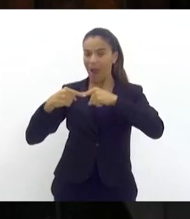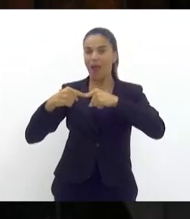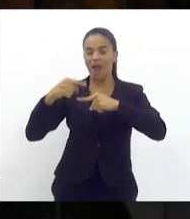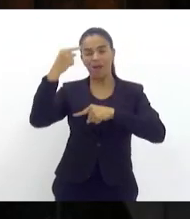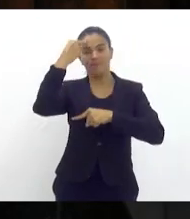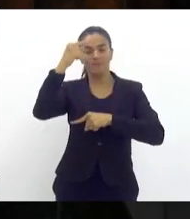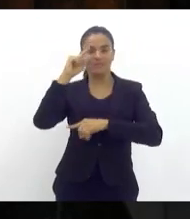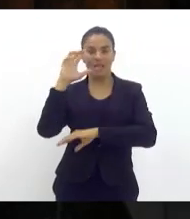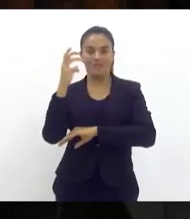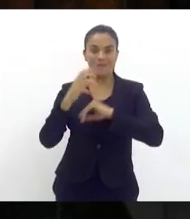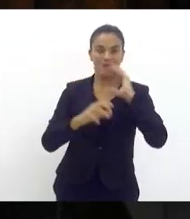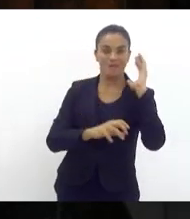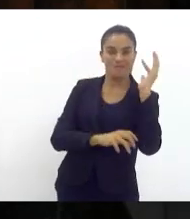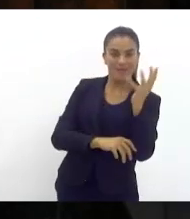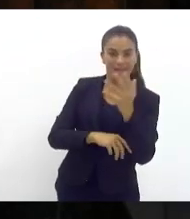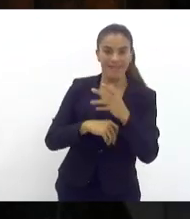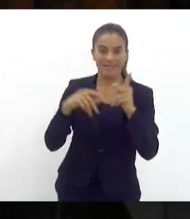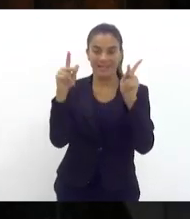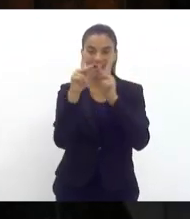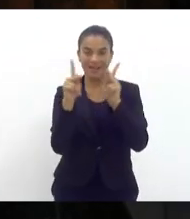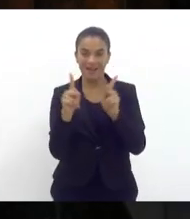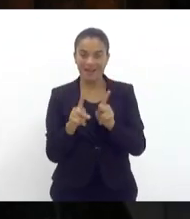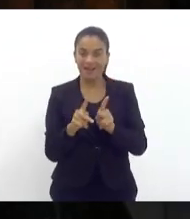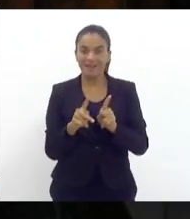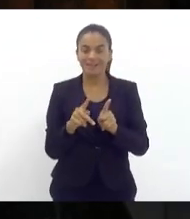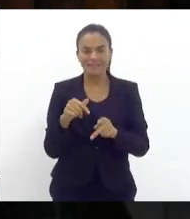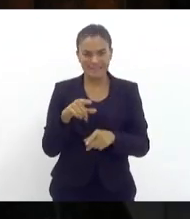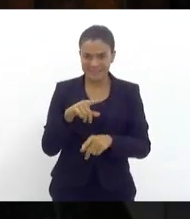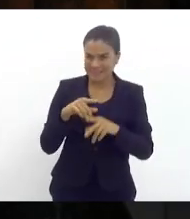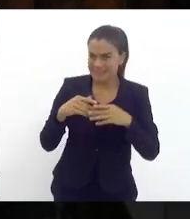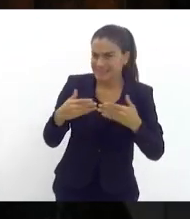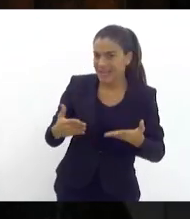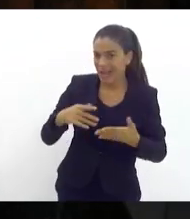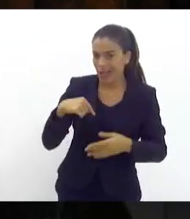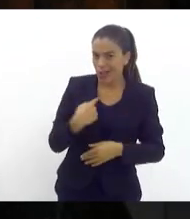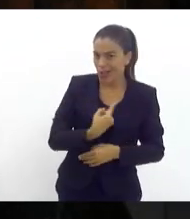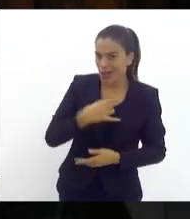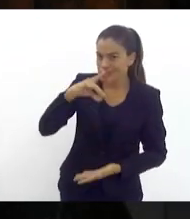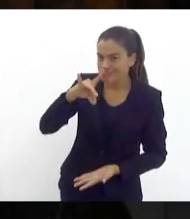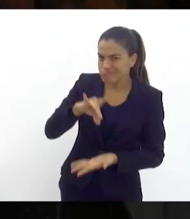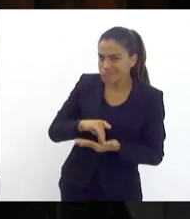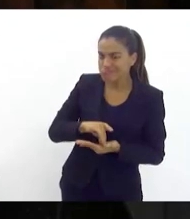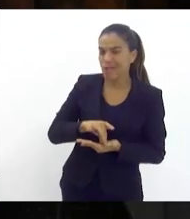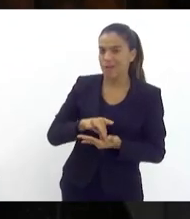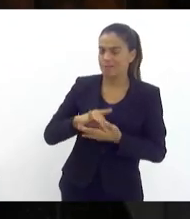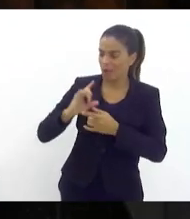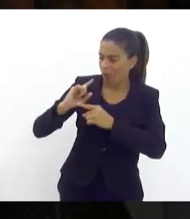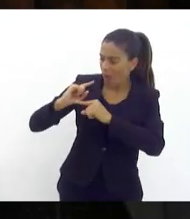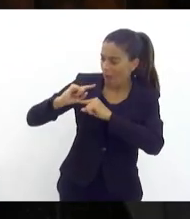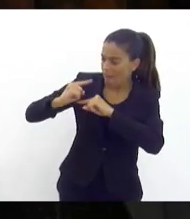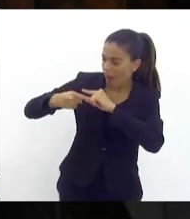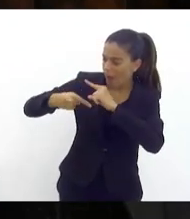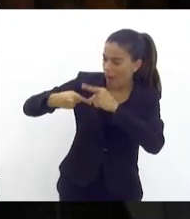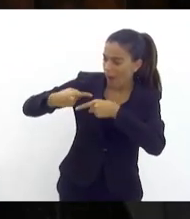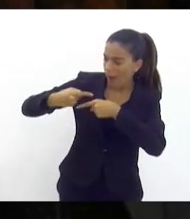ambiente Será que estamos de fato numa descendente